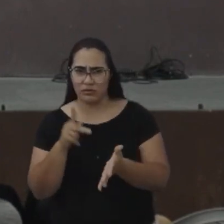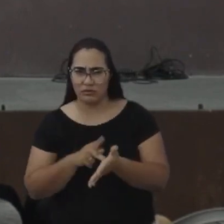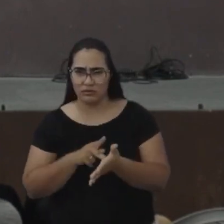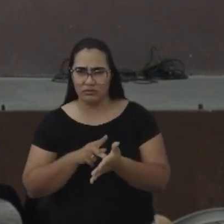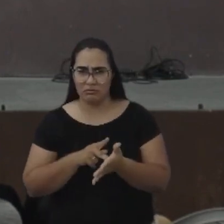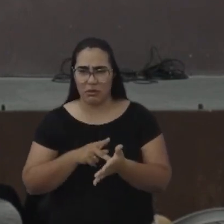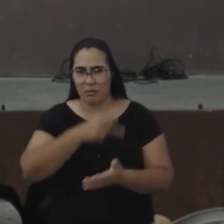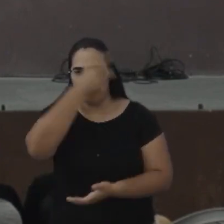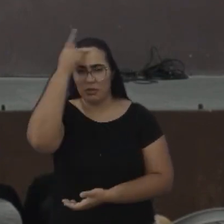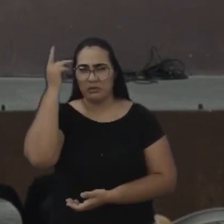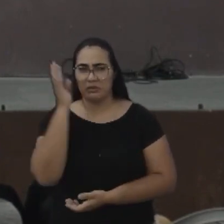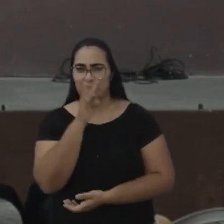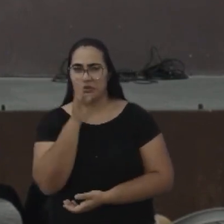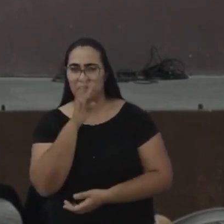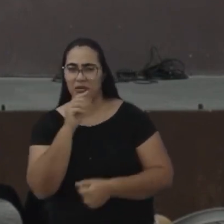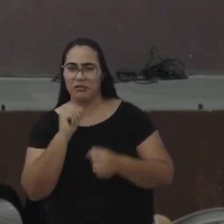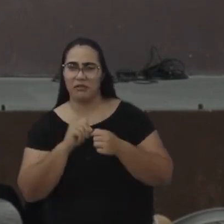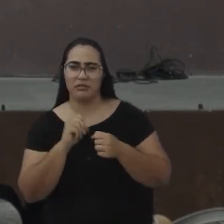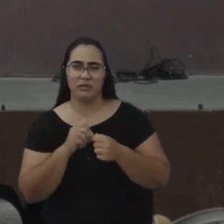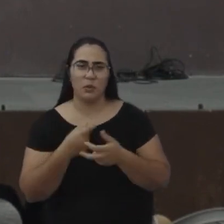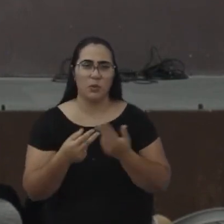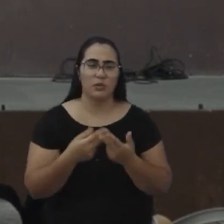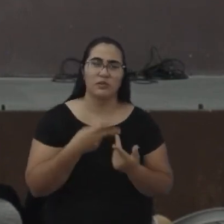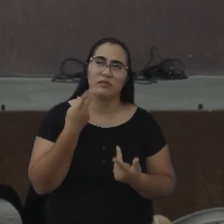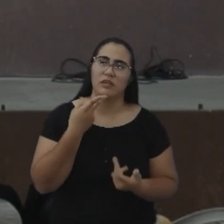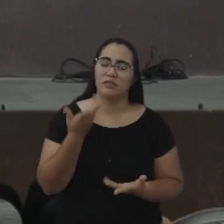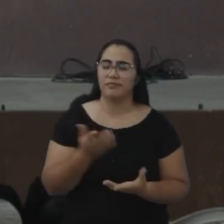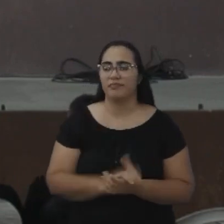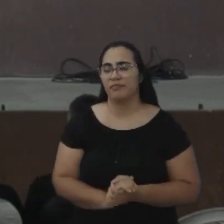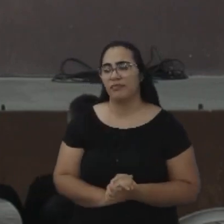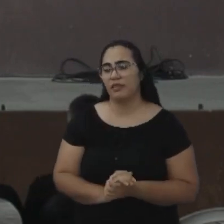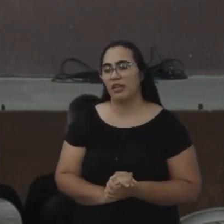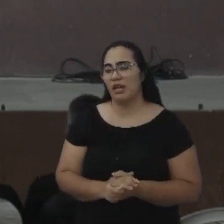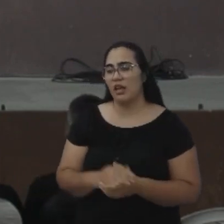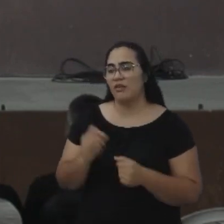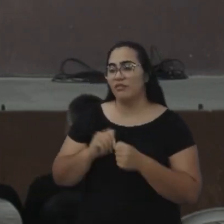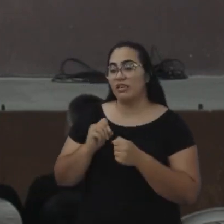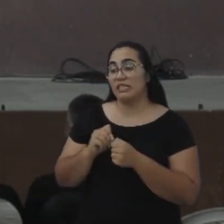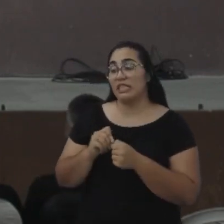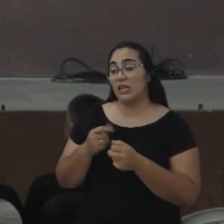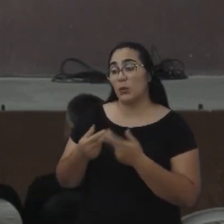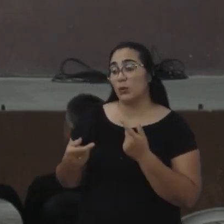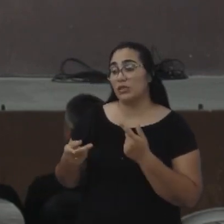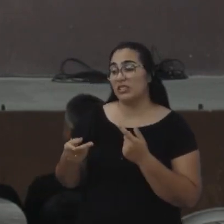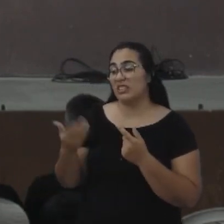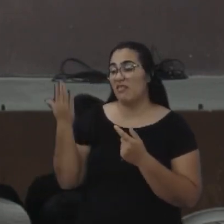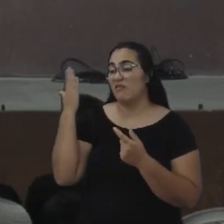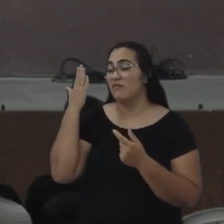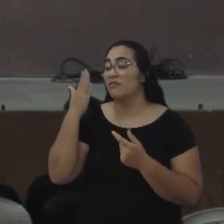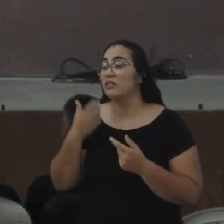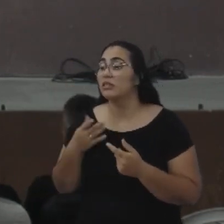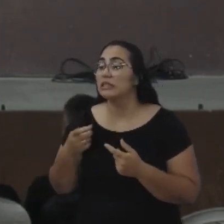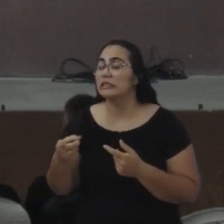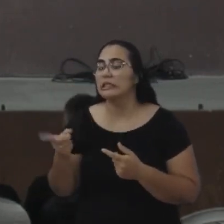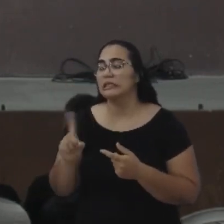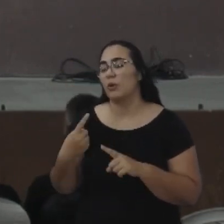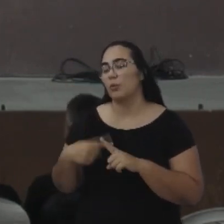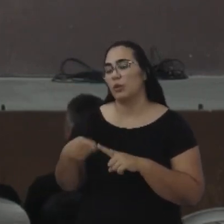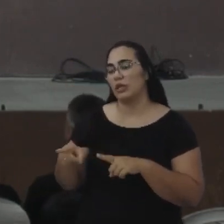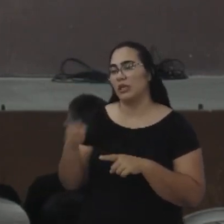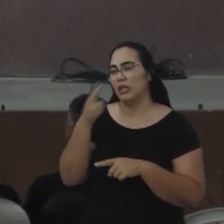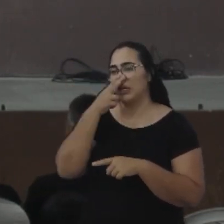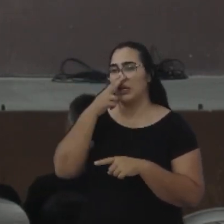pessoas a fazerem coisas que você diz assim, rapaz, não vamos fazer isso na frente de fulano não, que ele é crente, vamos